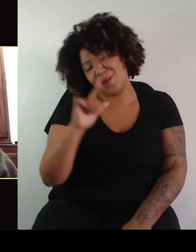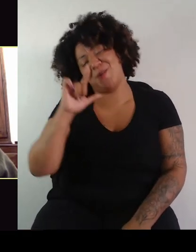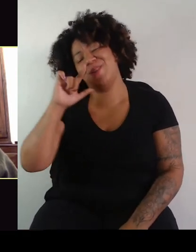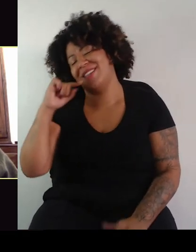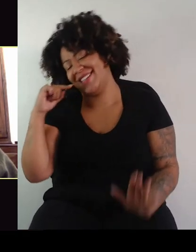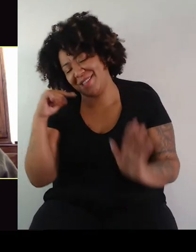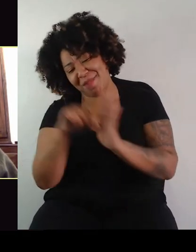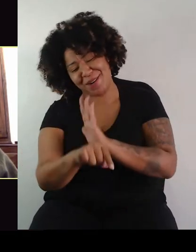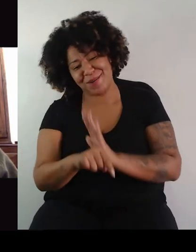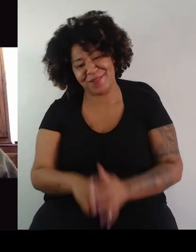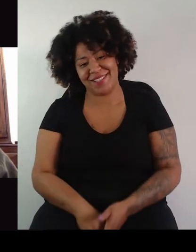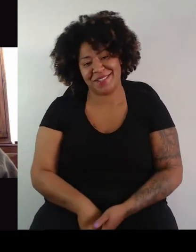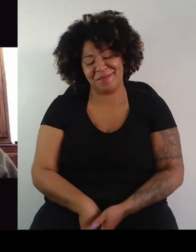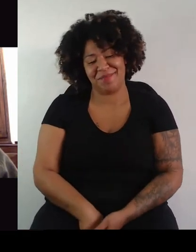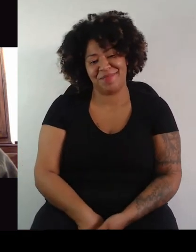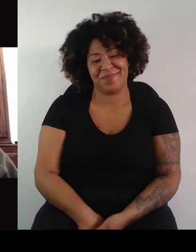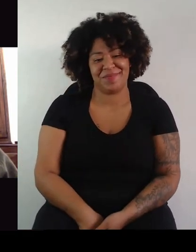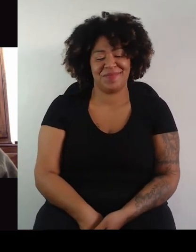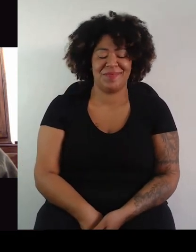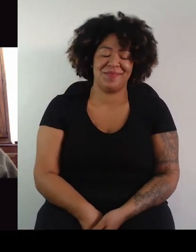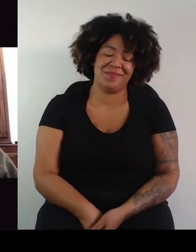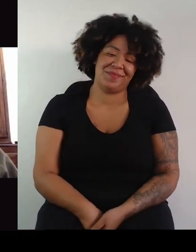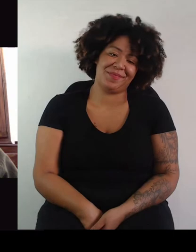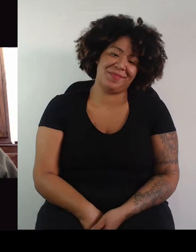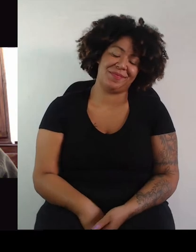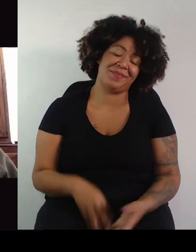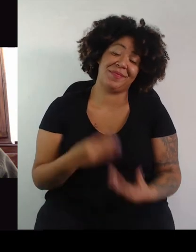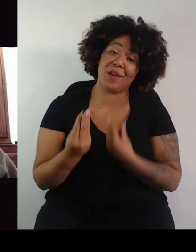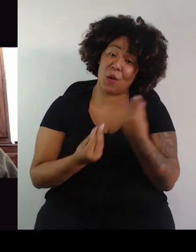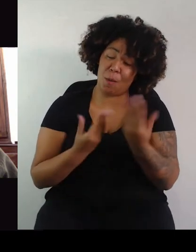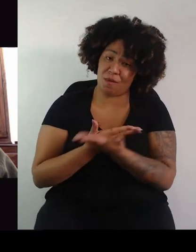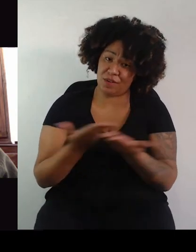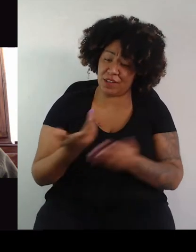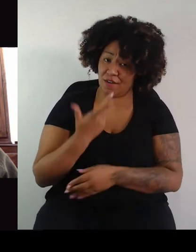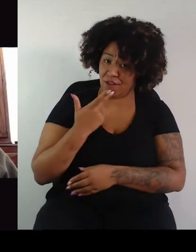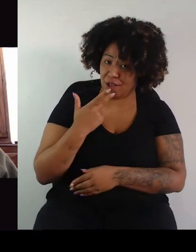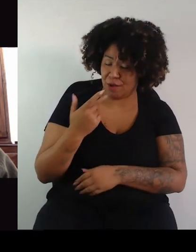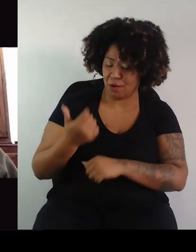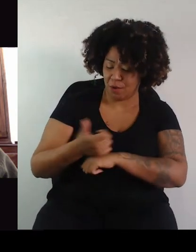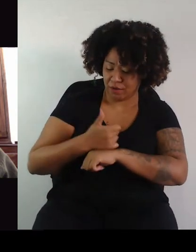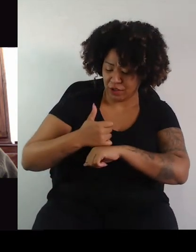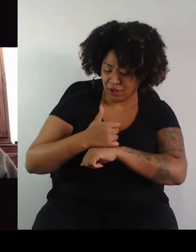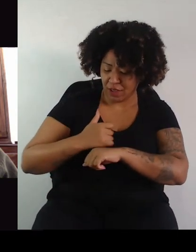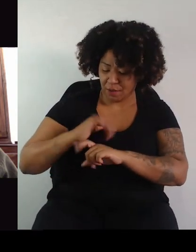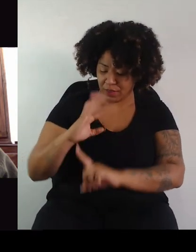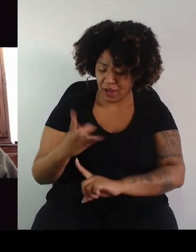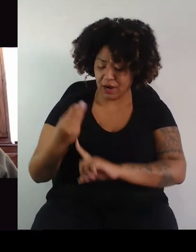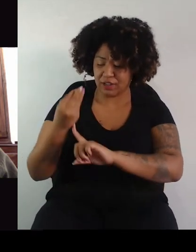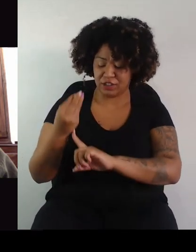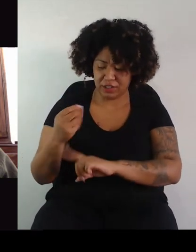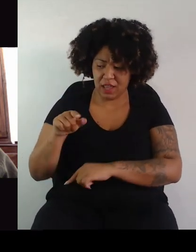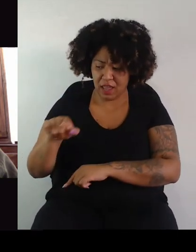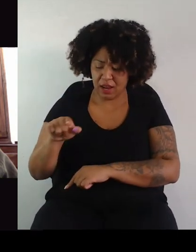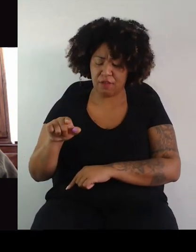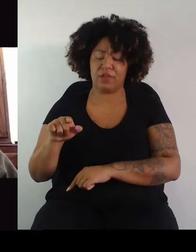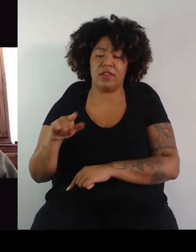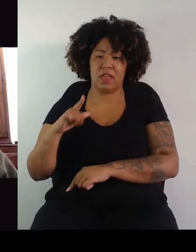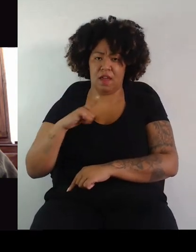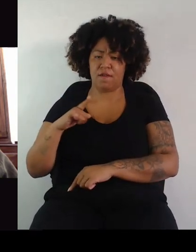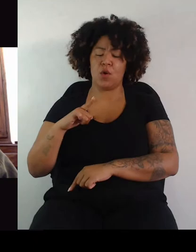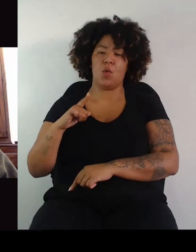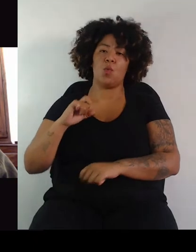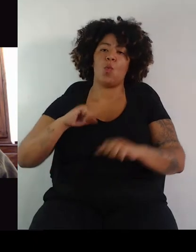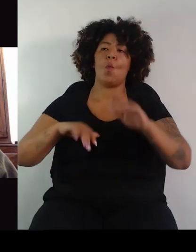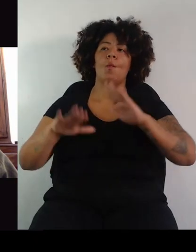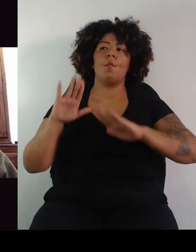mim como você falou O próprio artista ele foi bastante cuidadoso né no modo como